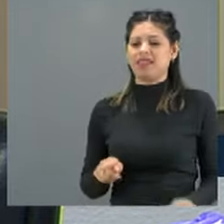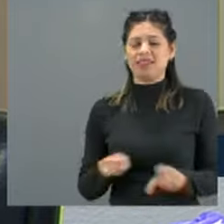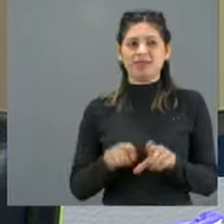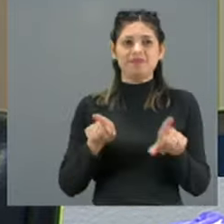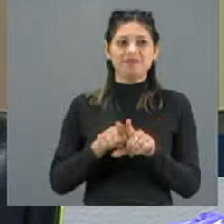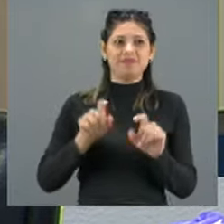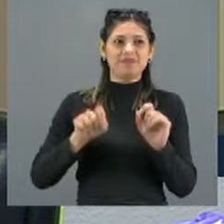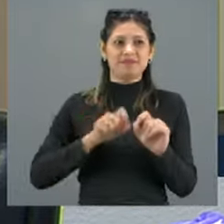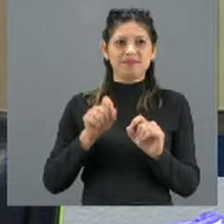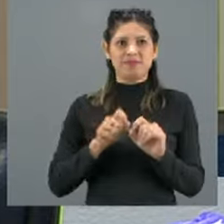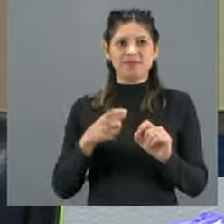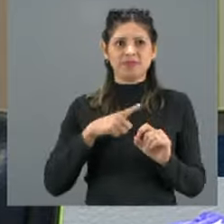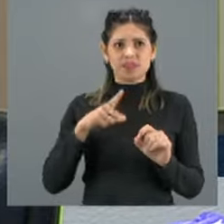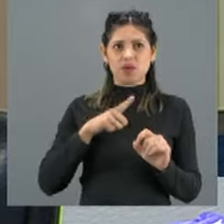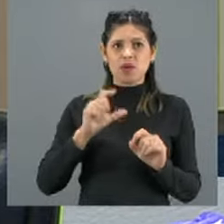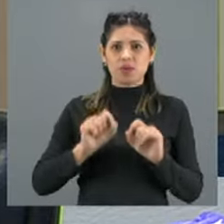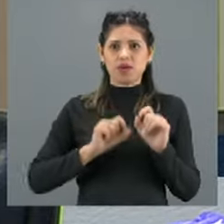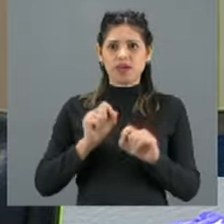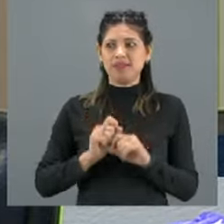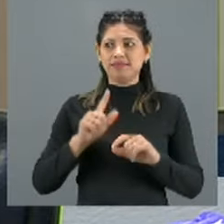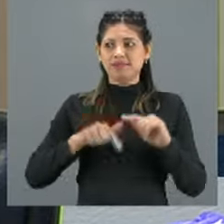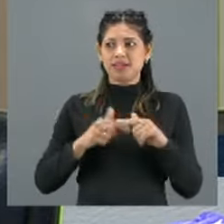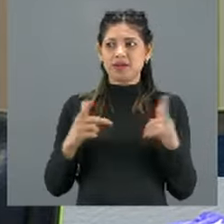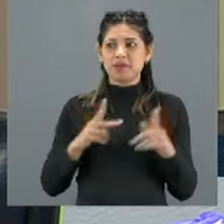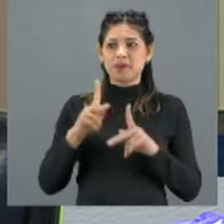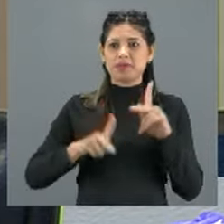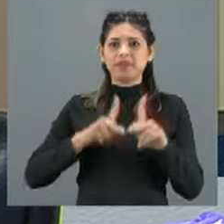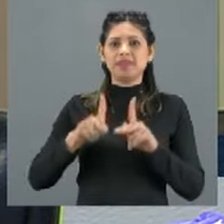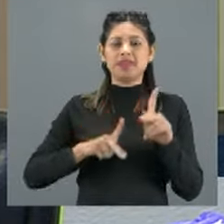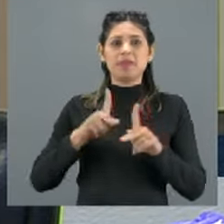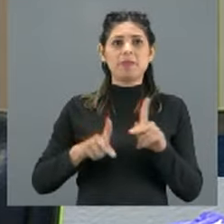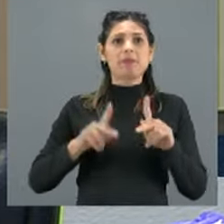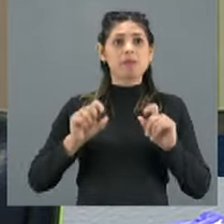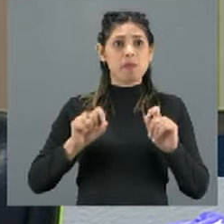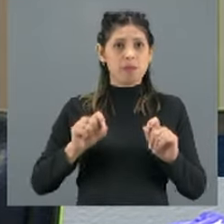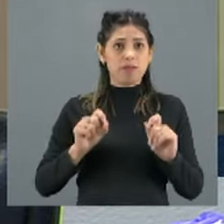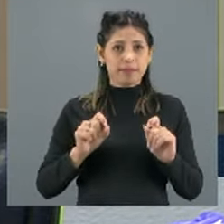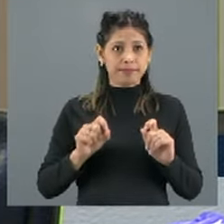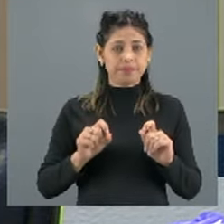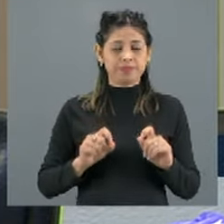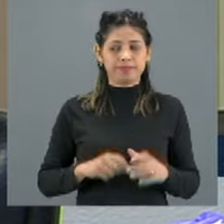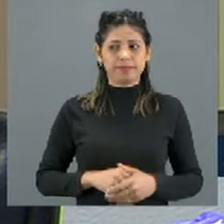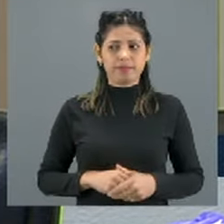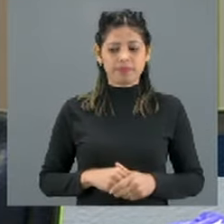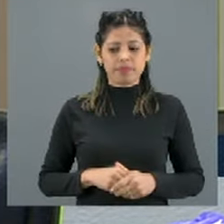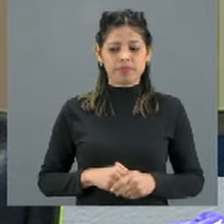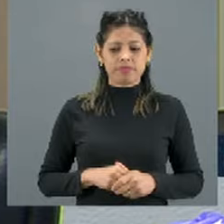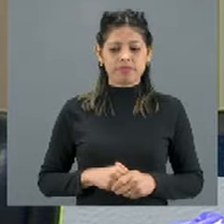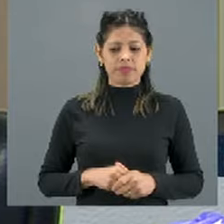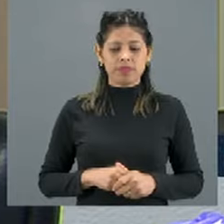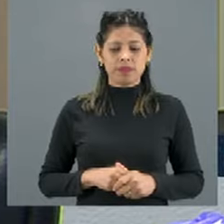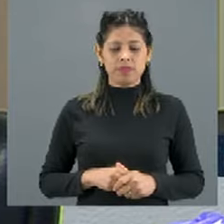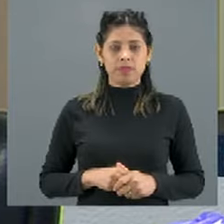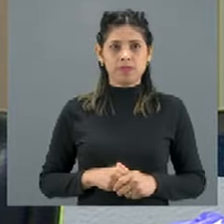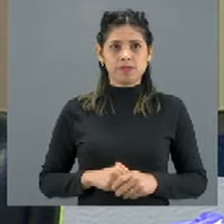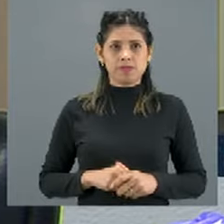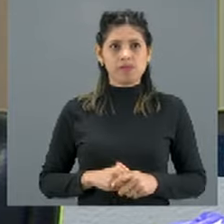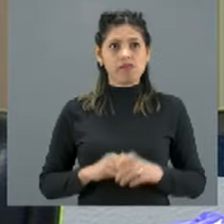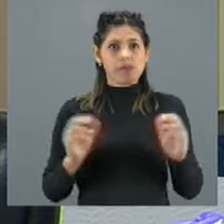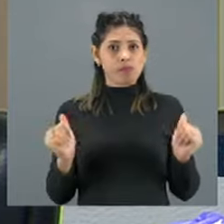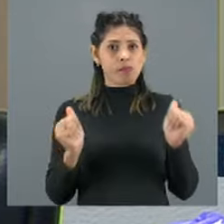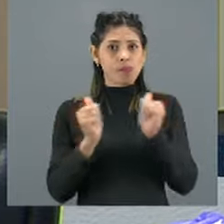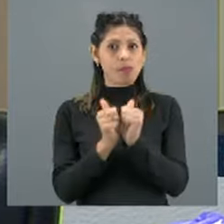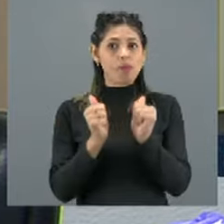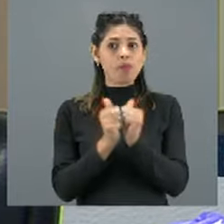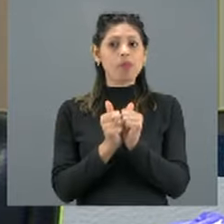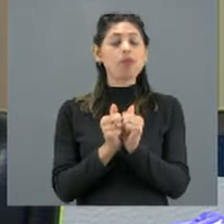Federação Organização dos Povos Indígenas do Estado de Mato Grosso. Foi junto, foi